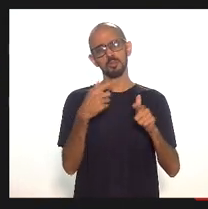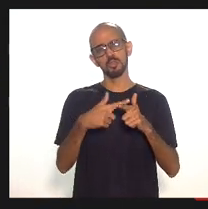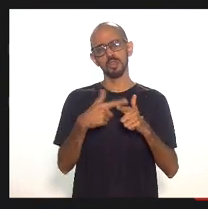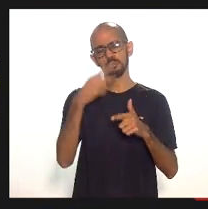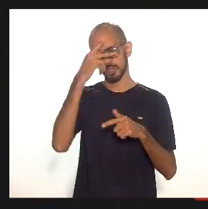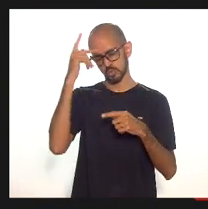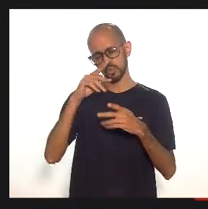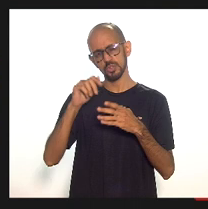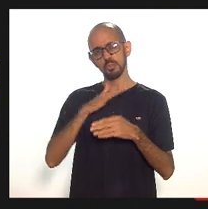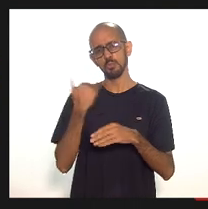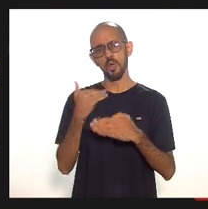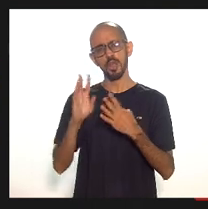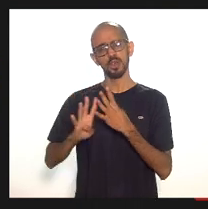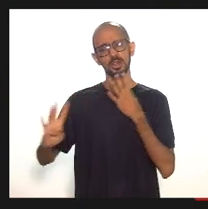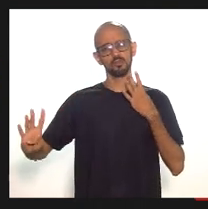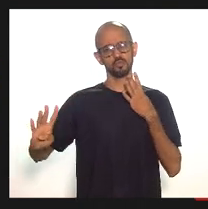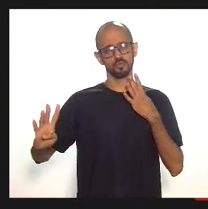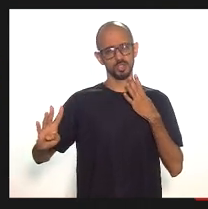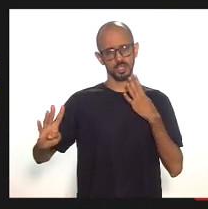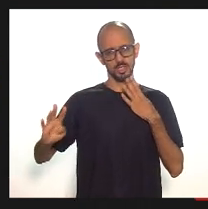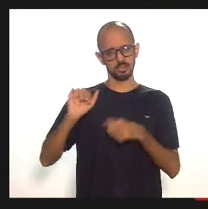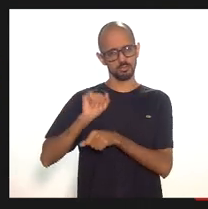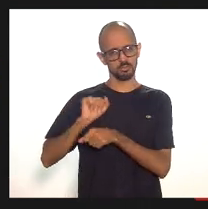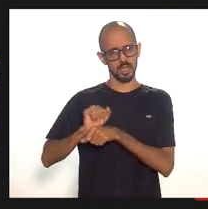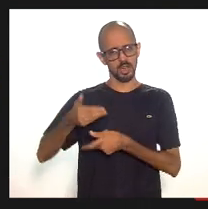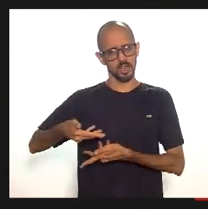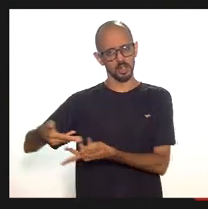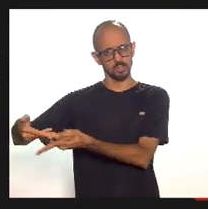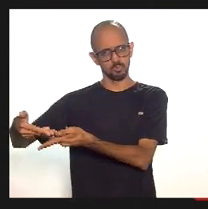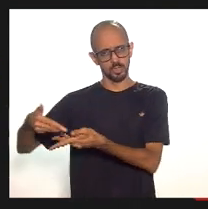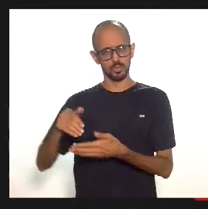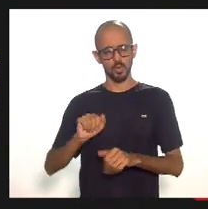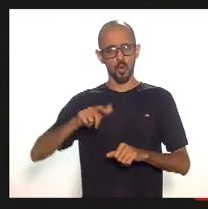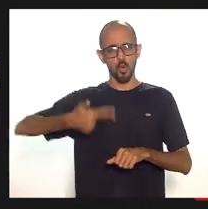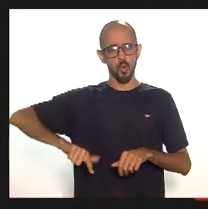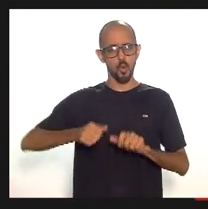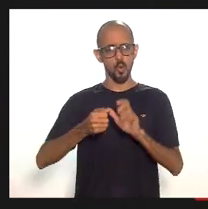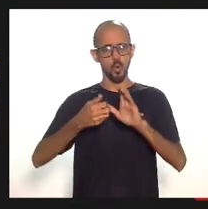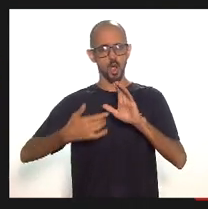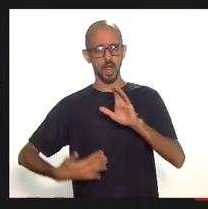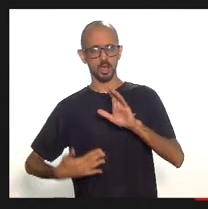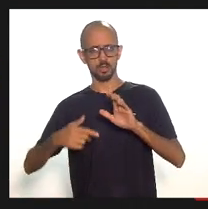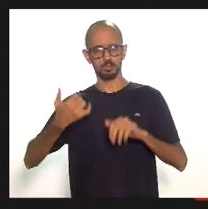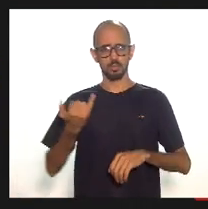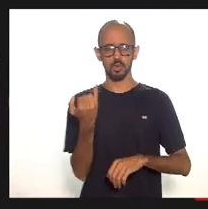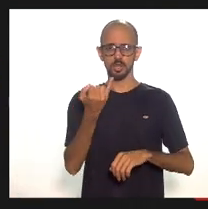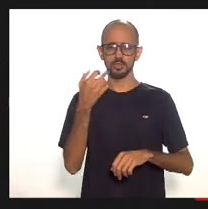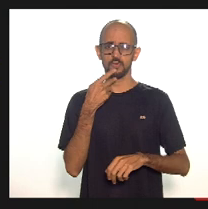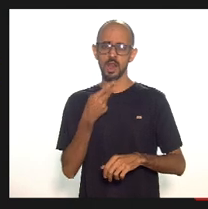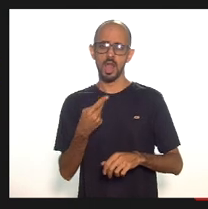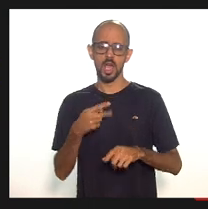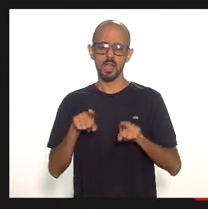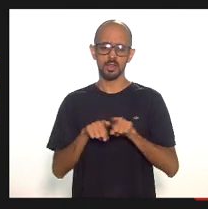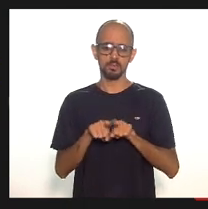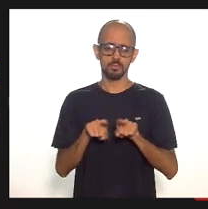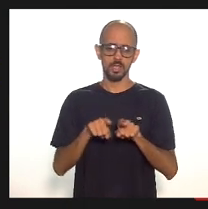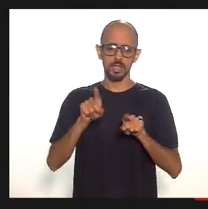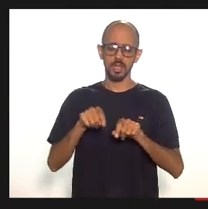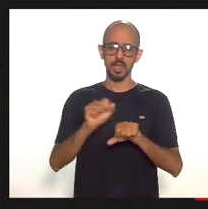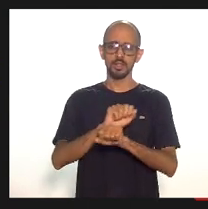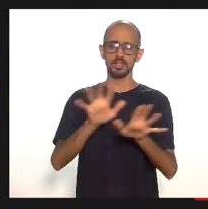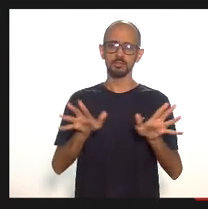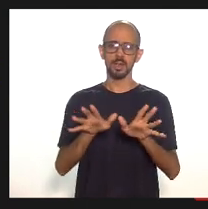nas filas das unidades de saúde. Outro aspecto importante que eu queria destacar é também sobre a transparência de leitos